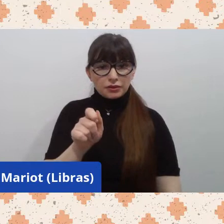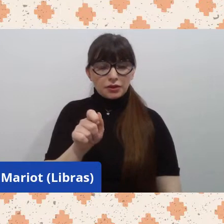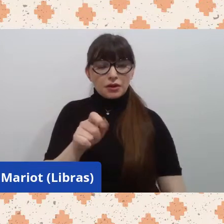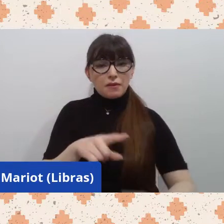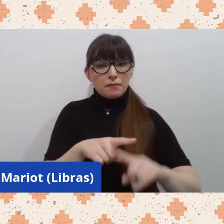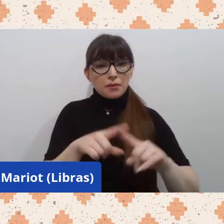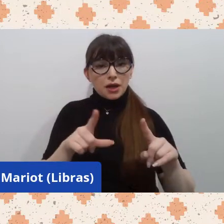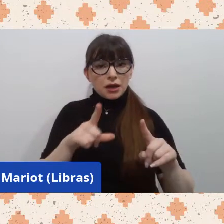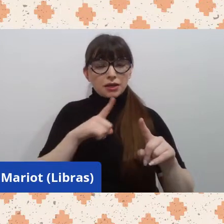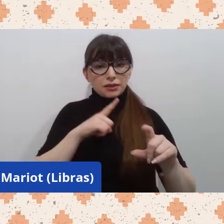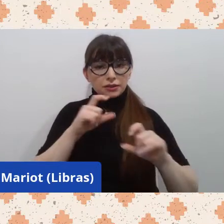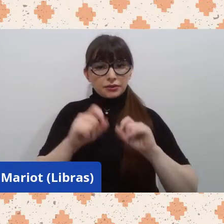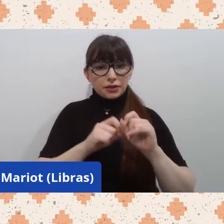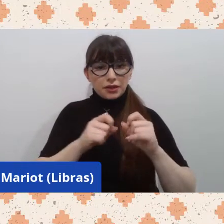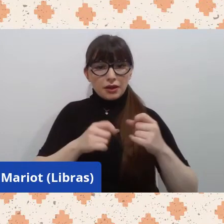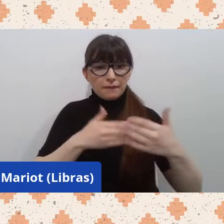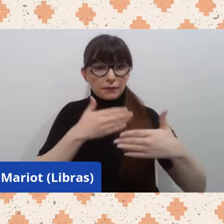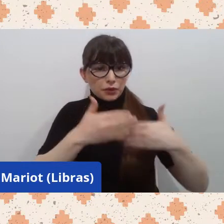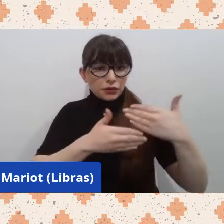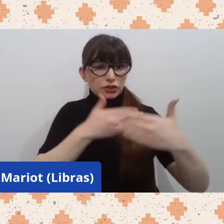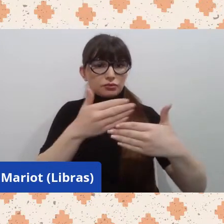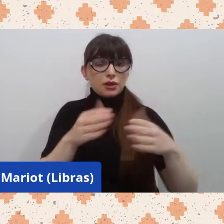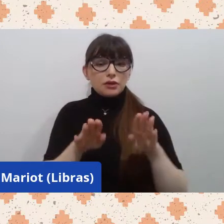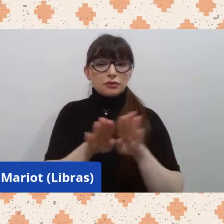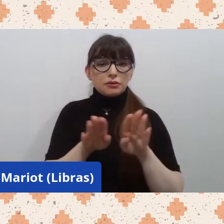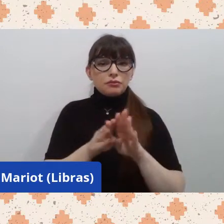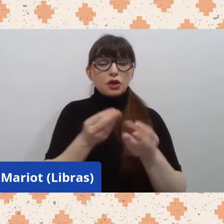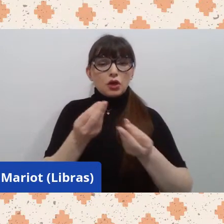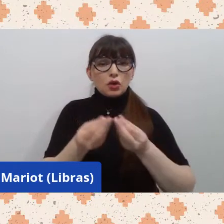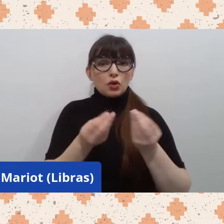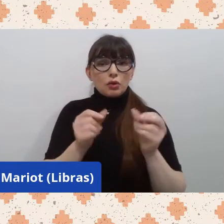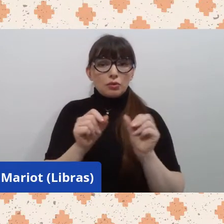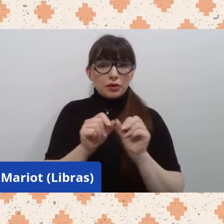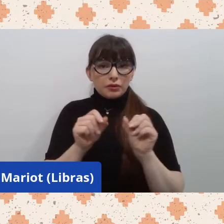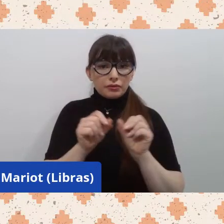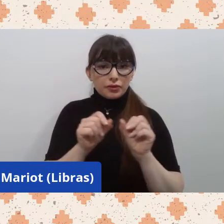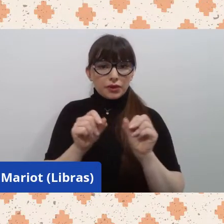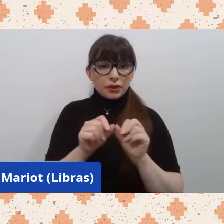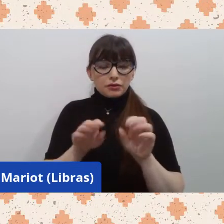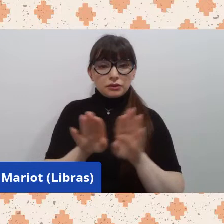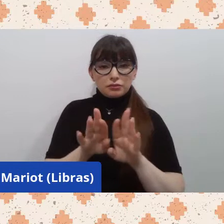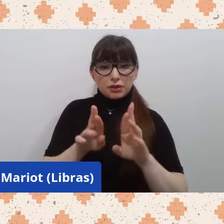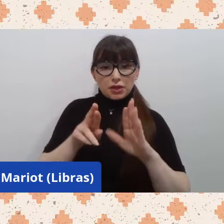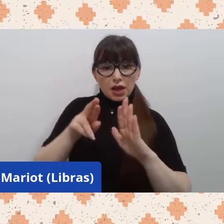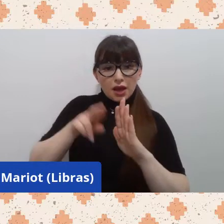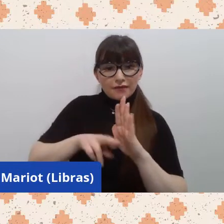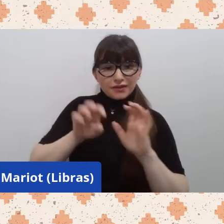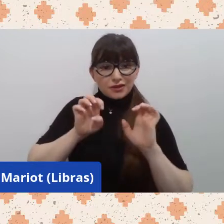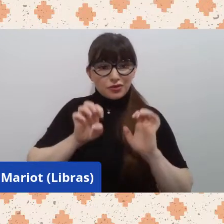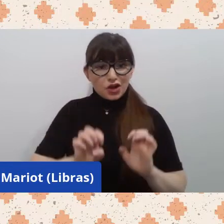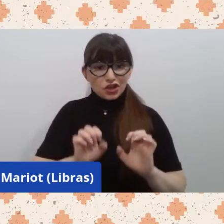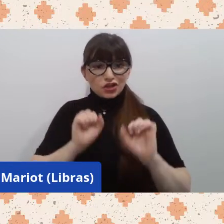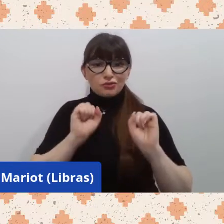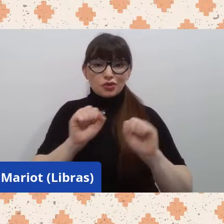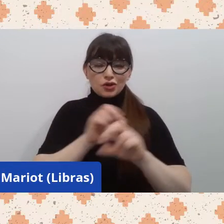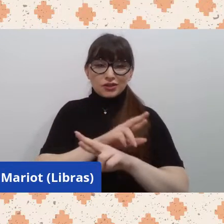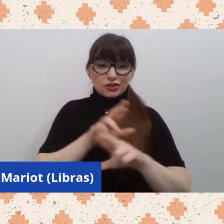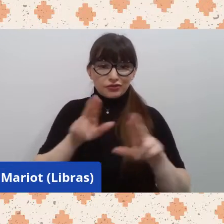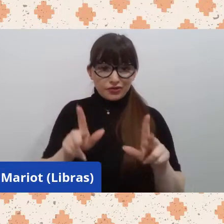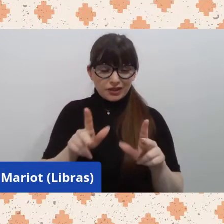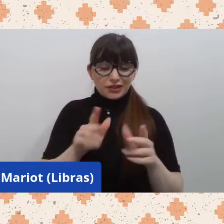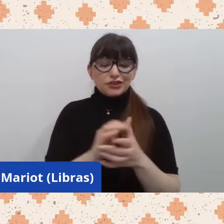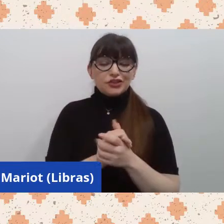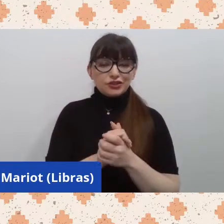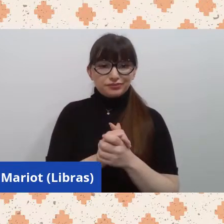mas os procedimentos de como que é feita a revisão ética pode ser distinta de uma universidade para